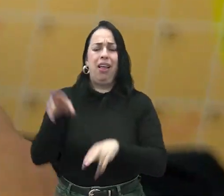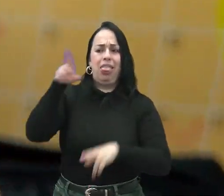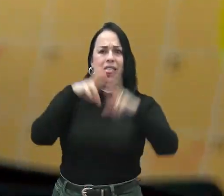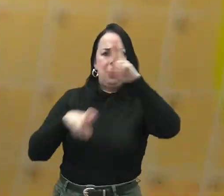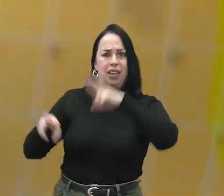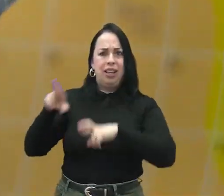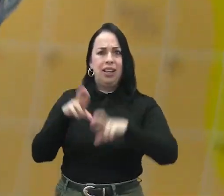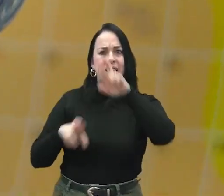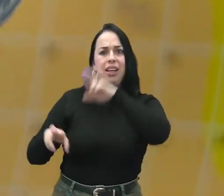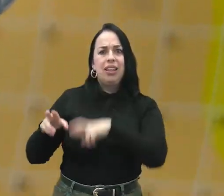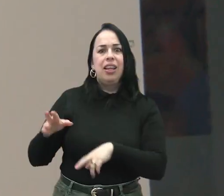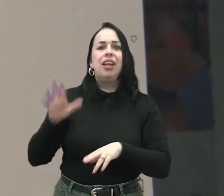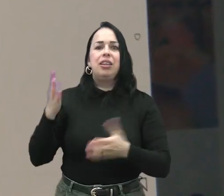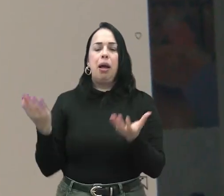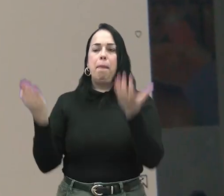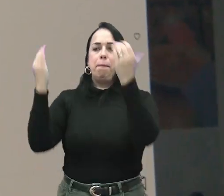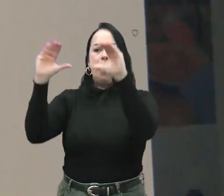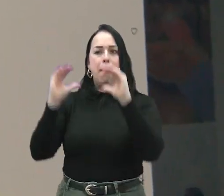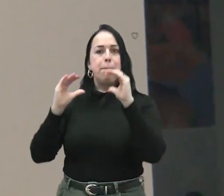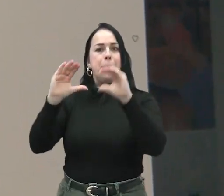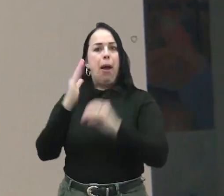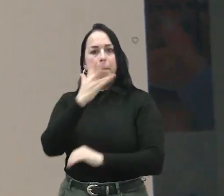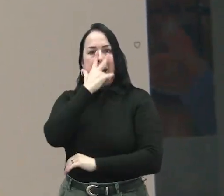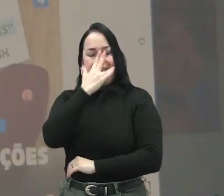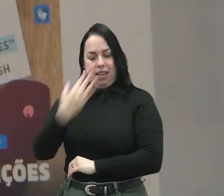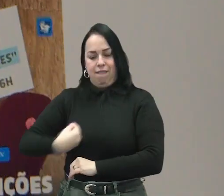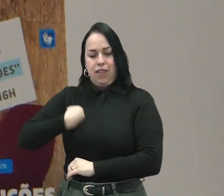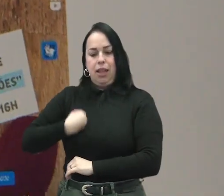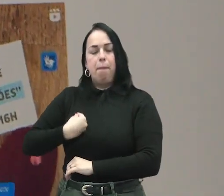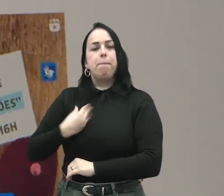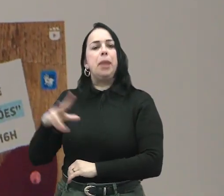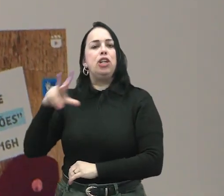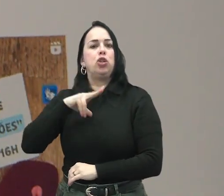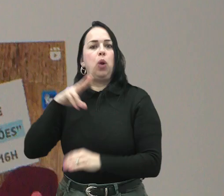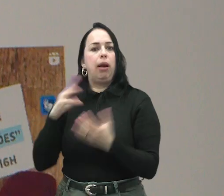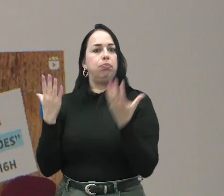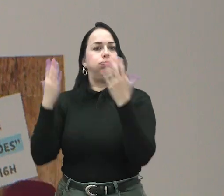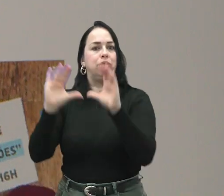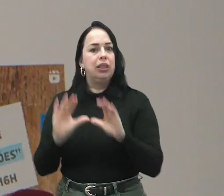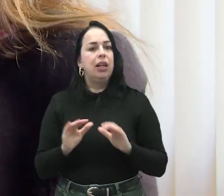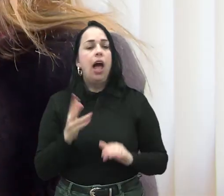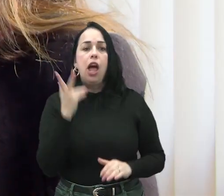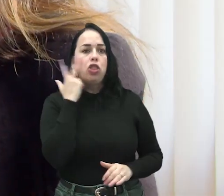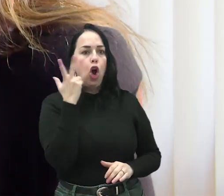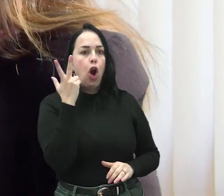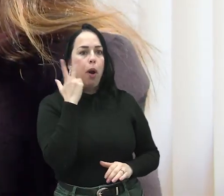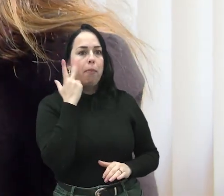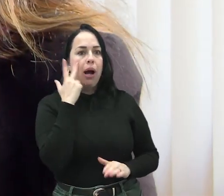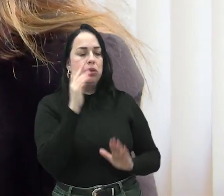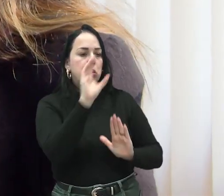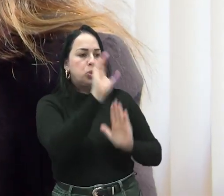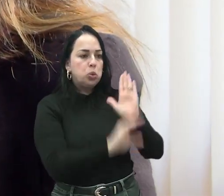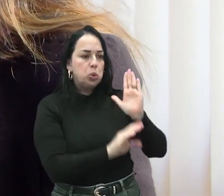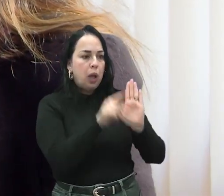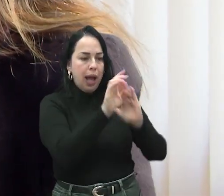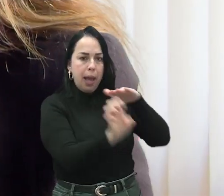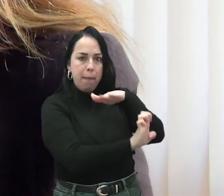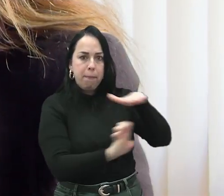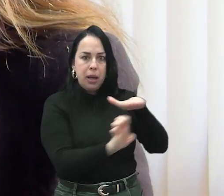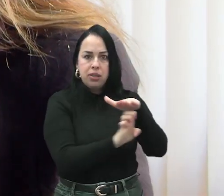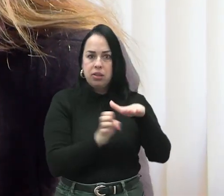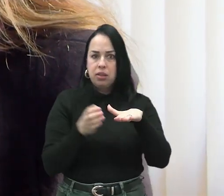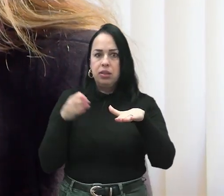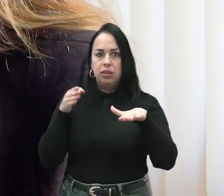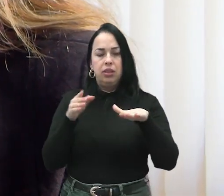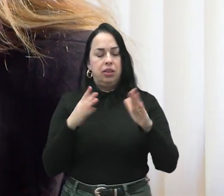e recrutadores. A vida online virou a extensão da vida real. É comum nos currículos irem